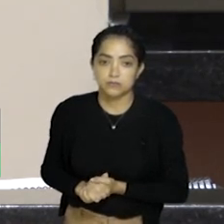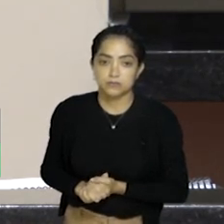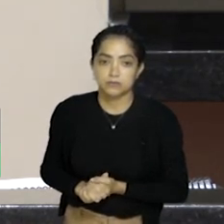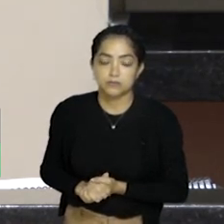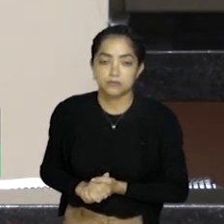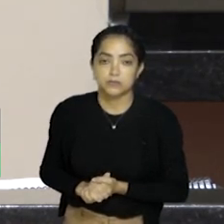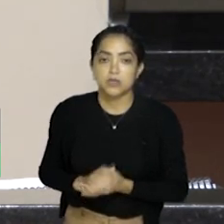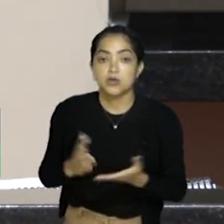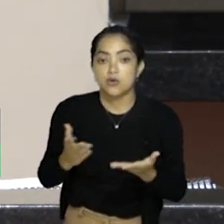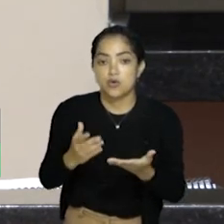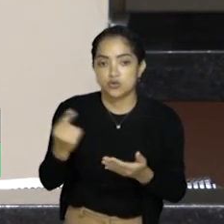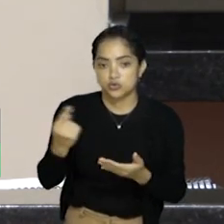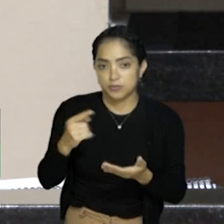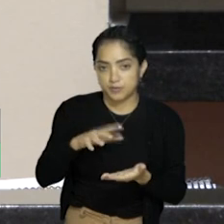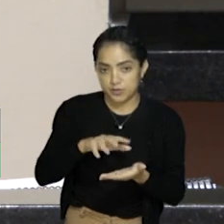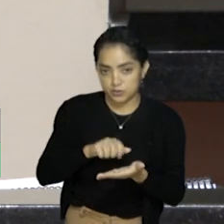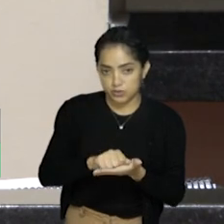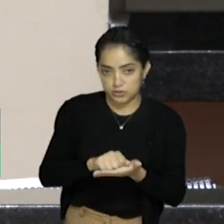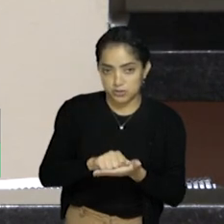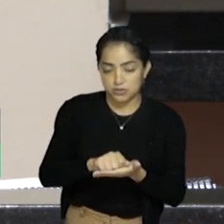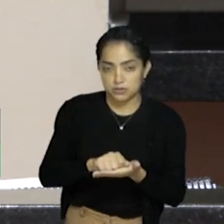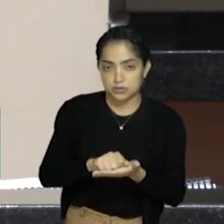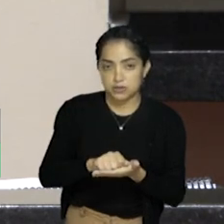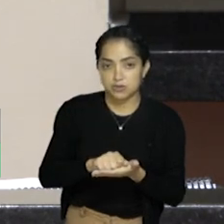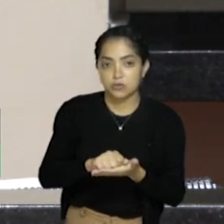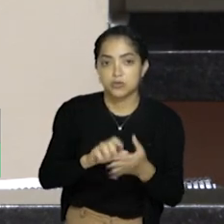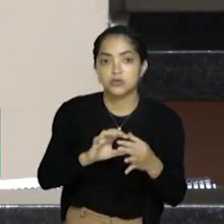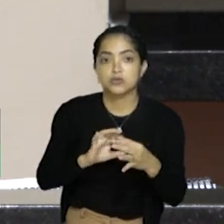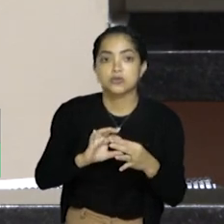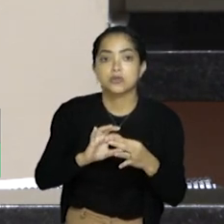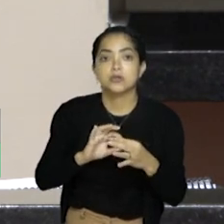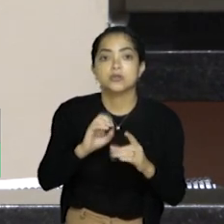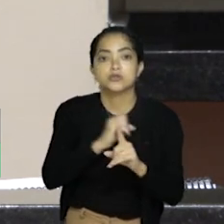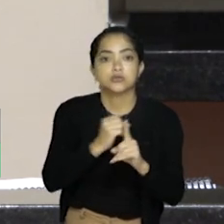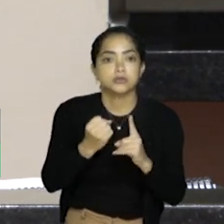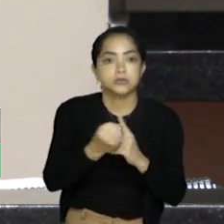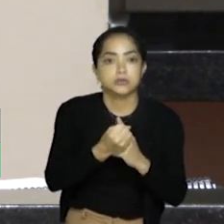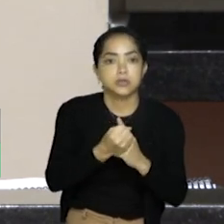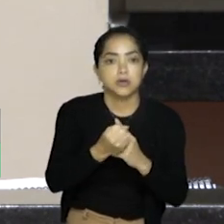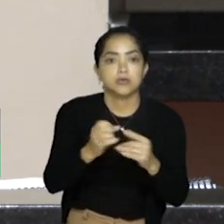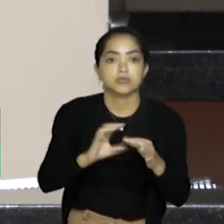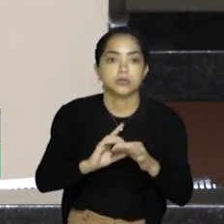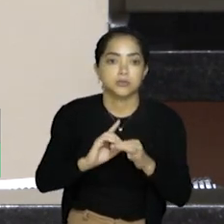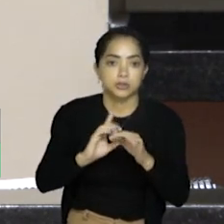hoje o primeiro horário é do bloco social democrático MDB PSDB